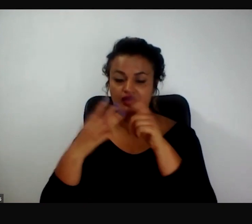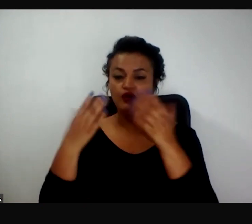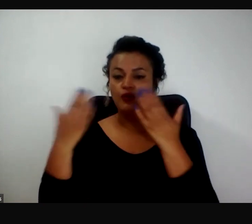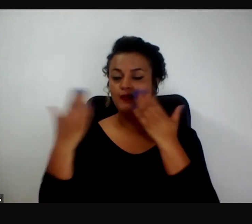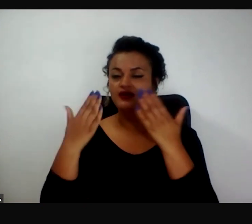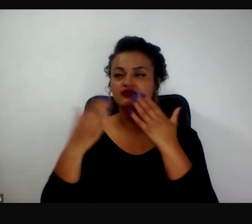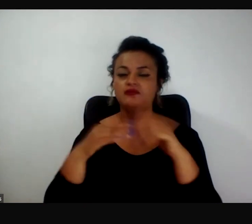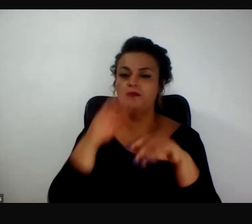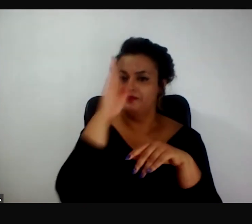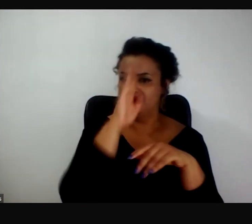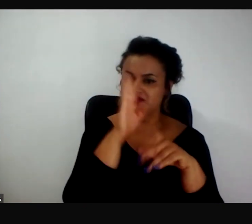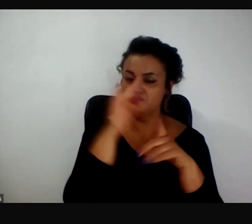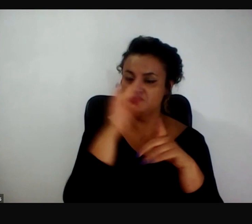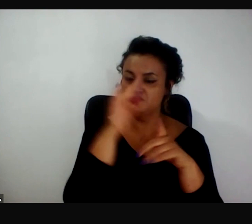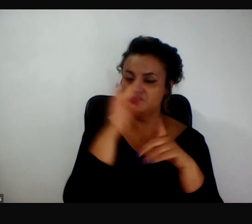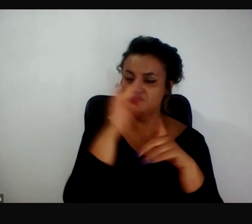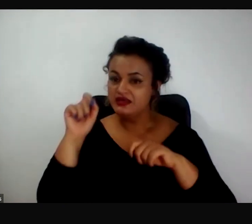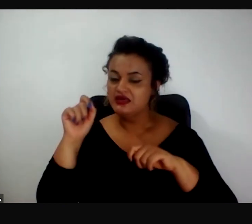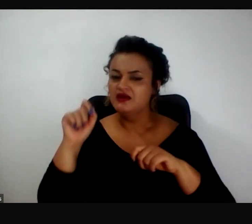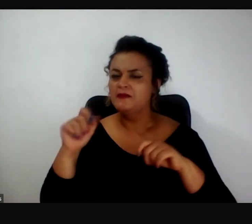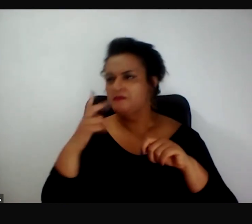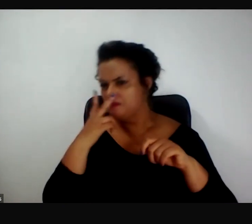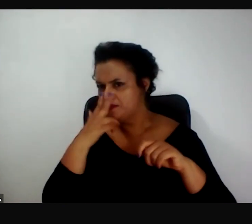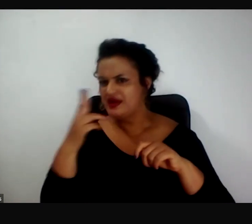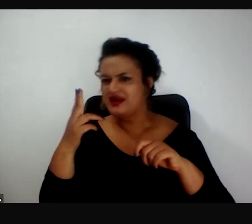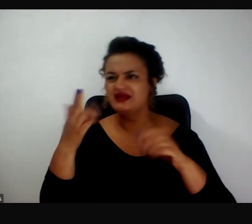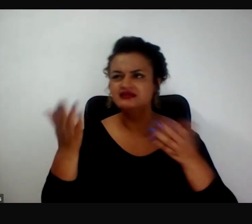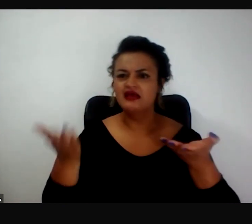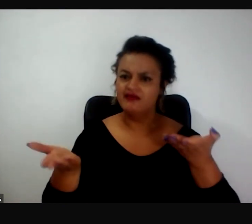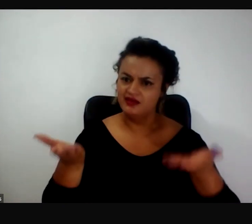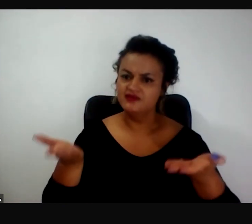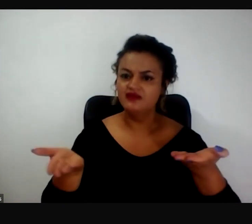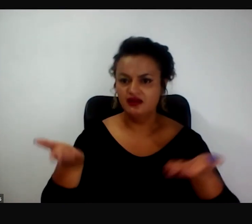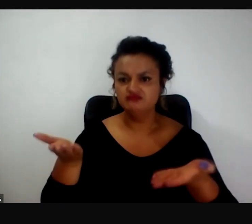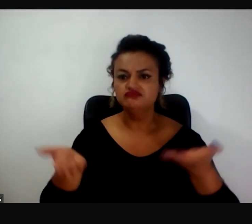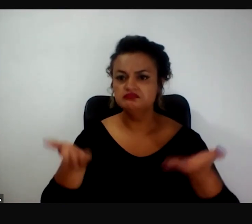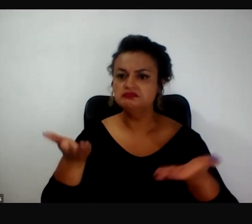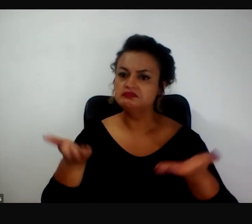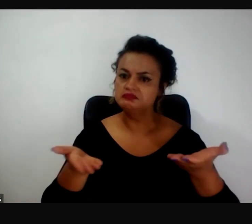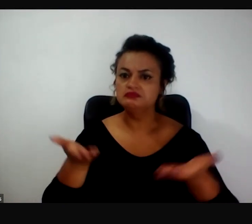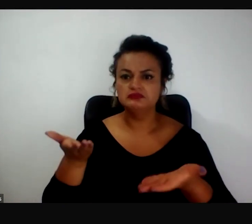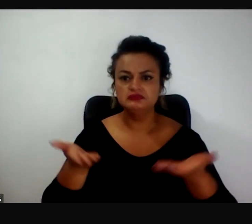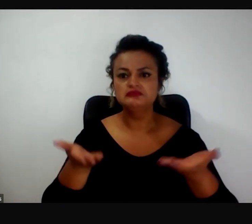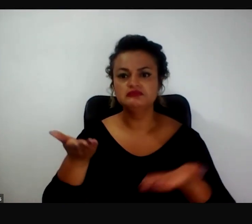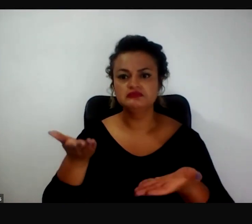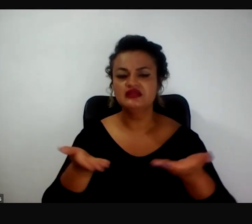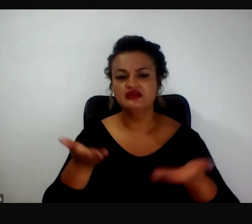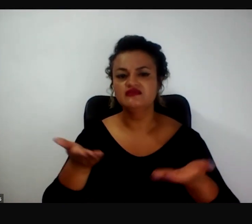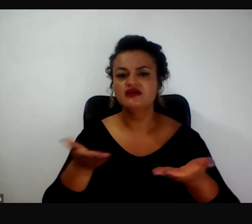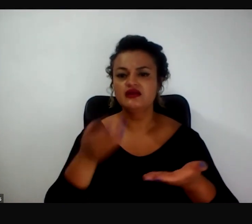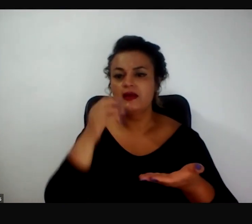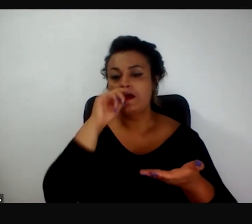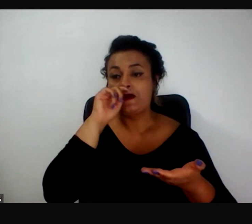Espanha, nós temos, de certo modo, equivalências, né? Porque isso faz parte